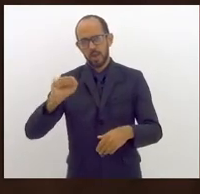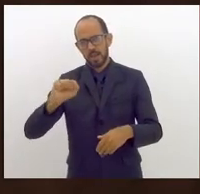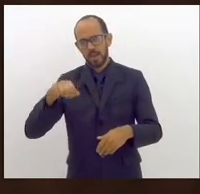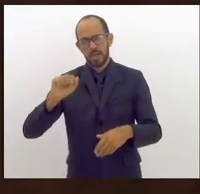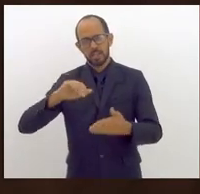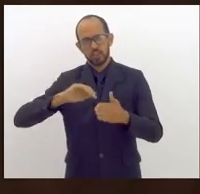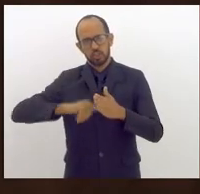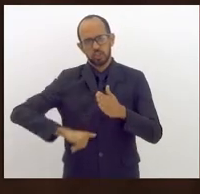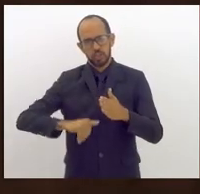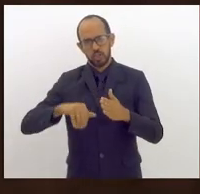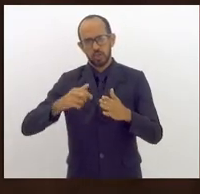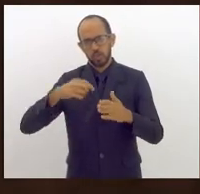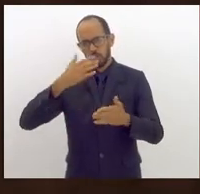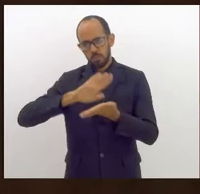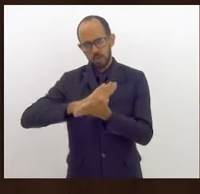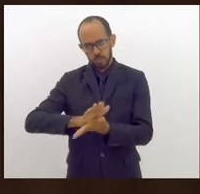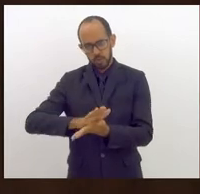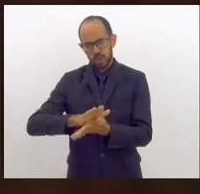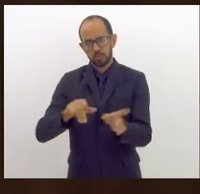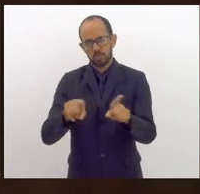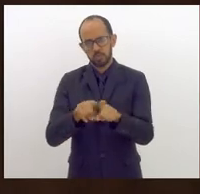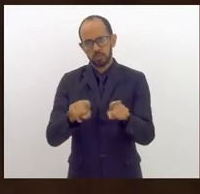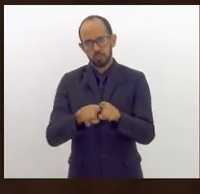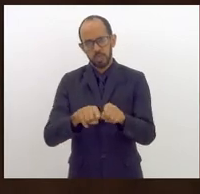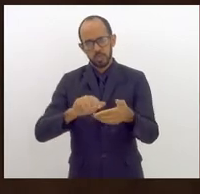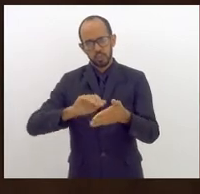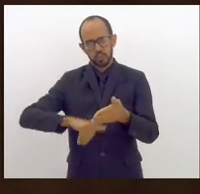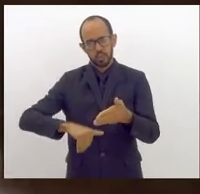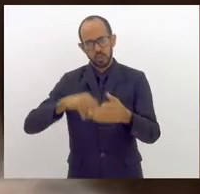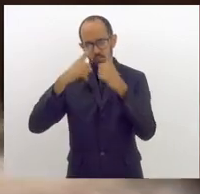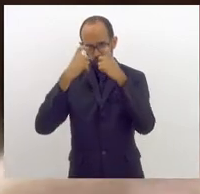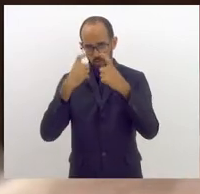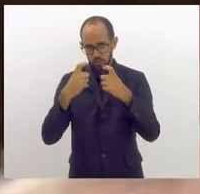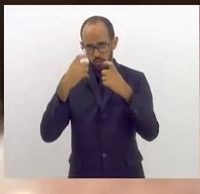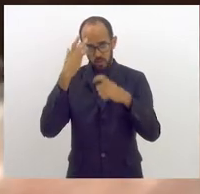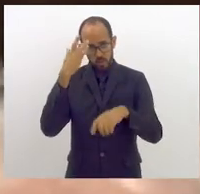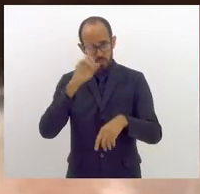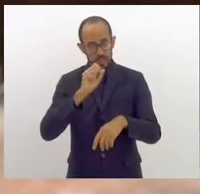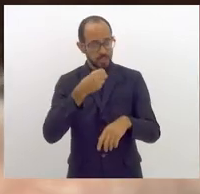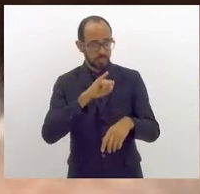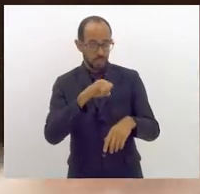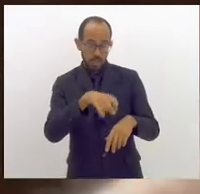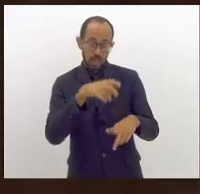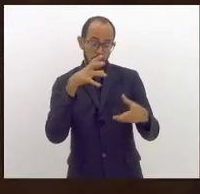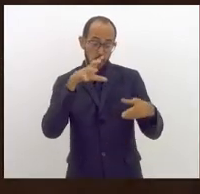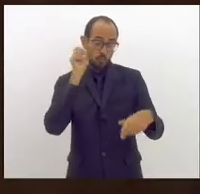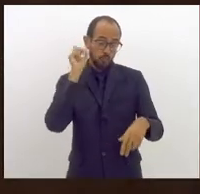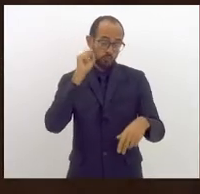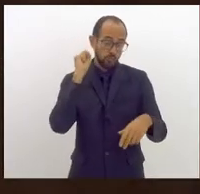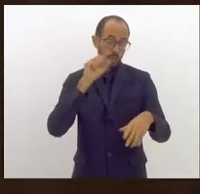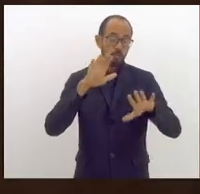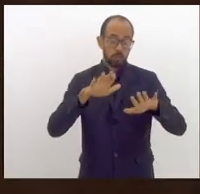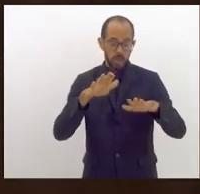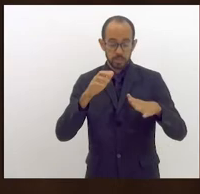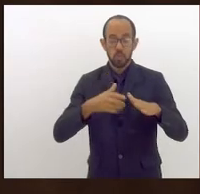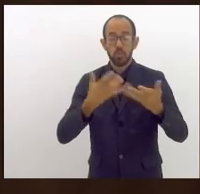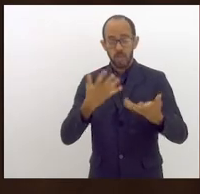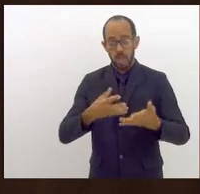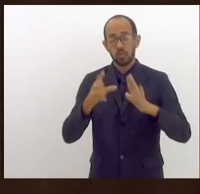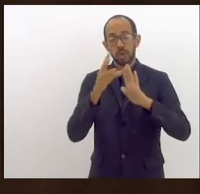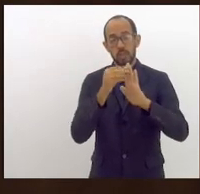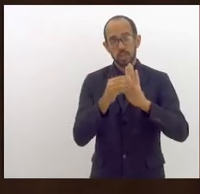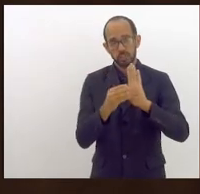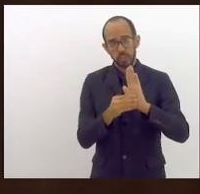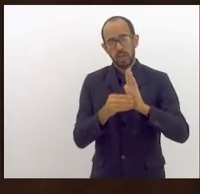sem violência mas também encontrei um amigo não sei nem se o Anderson quatro tá ouvindo esse momento mas eu quero registrar aqui